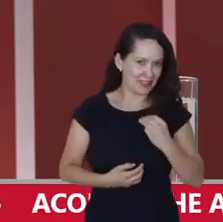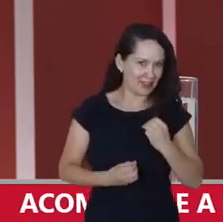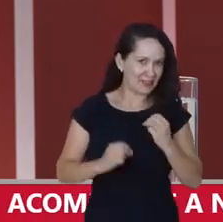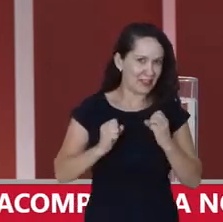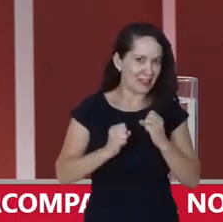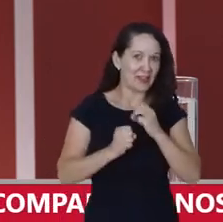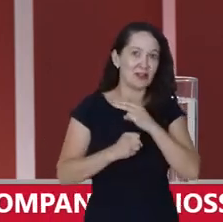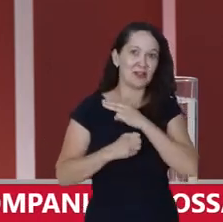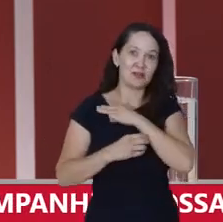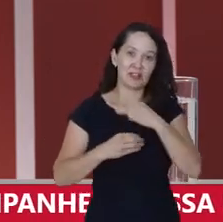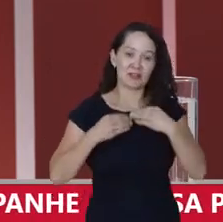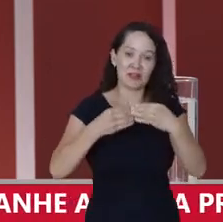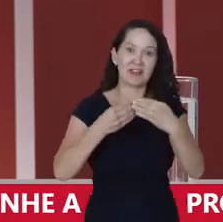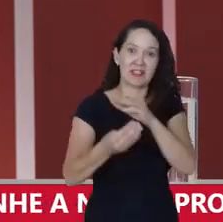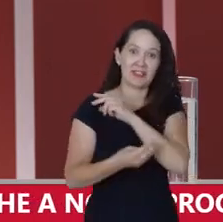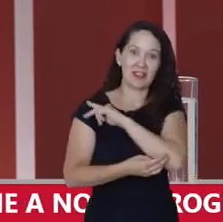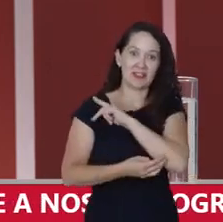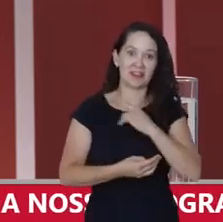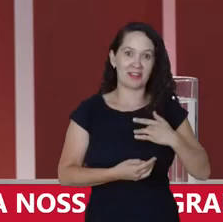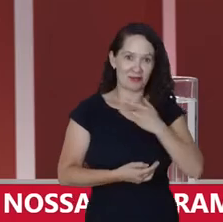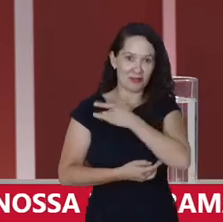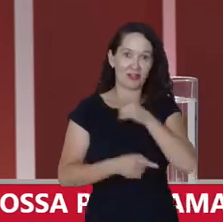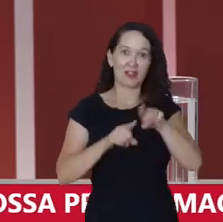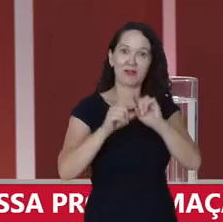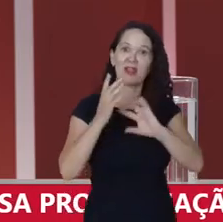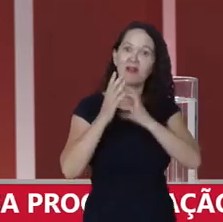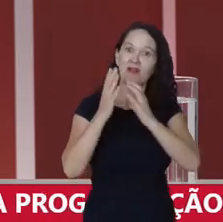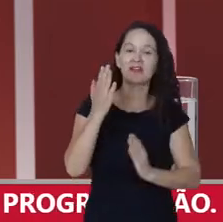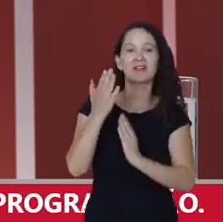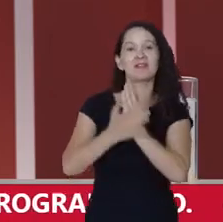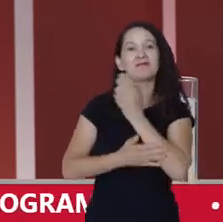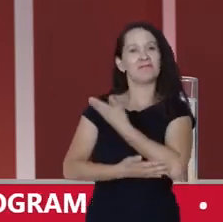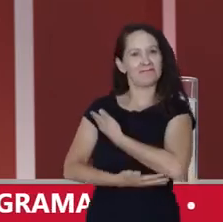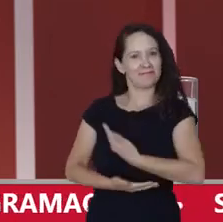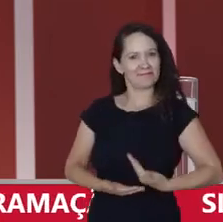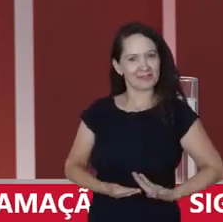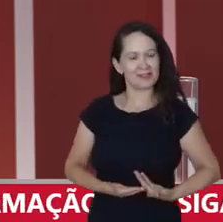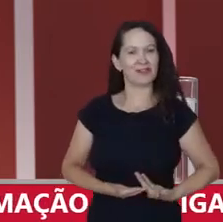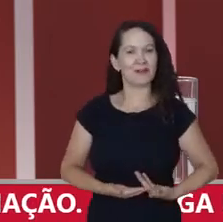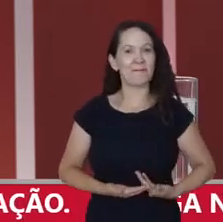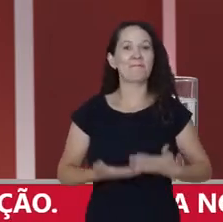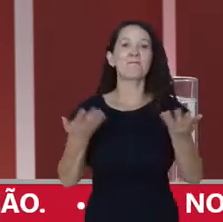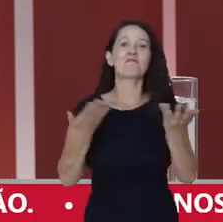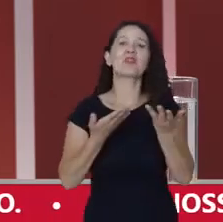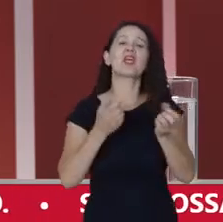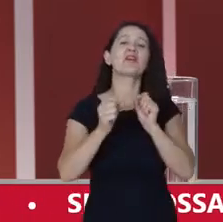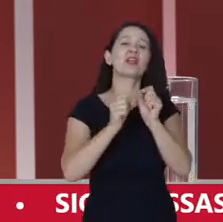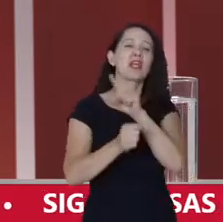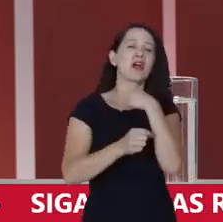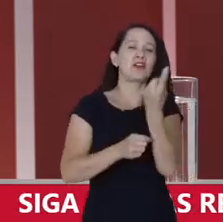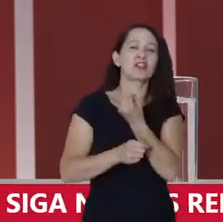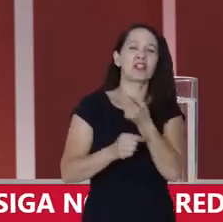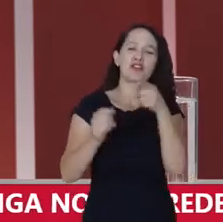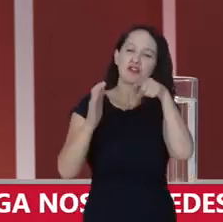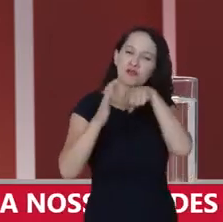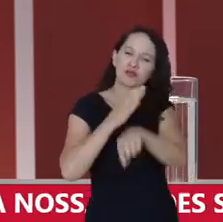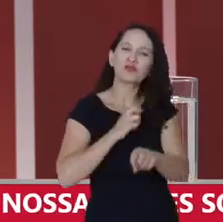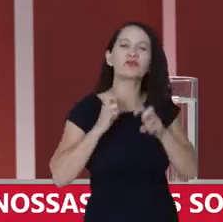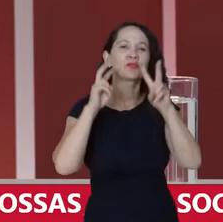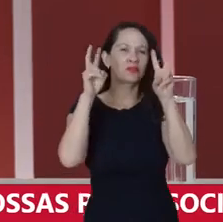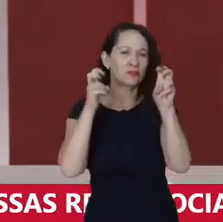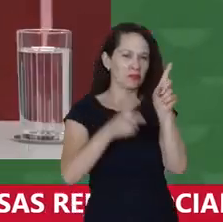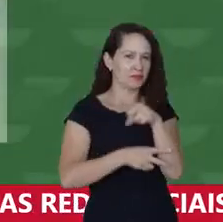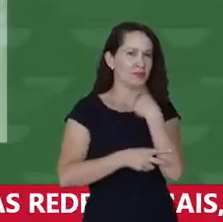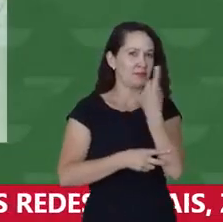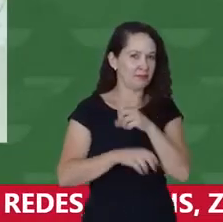concursado. Então, essa é a situação que nós estamos debatendo aqui. E eu quero que nessa segunda rodada a gente aprofunde esse tema, porque